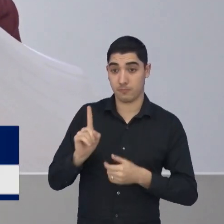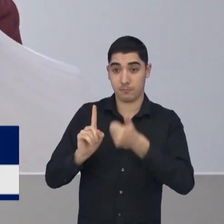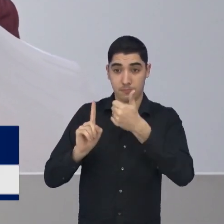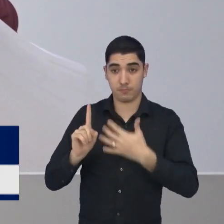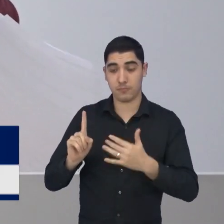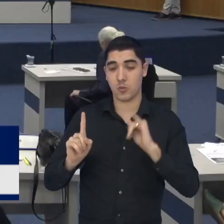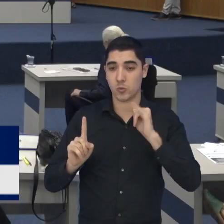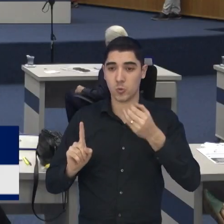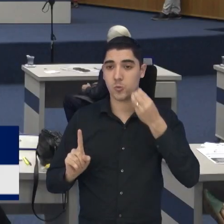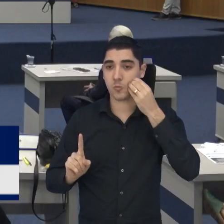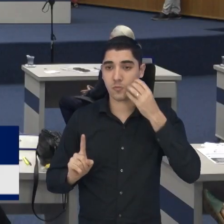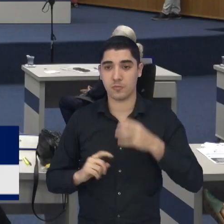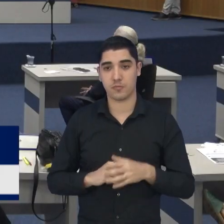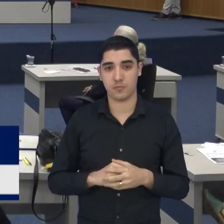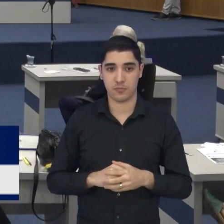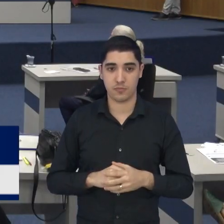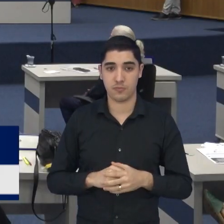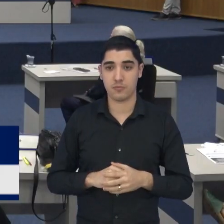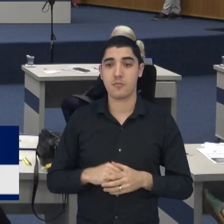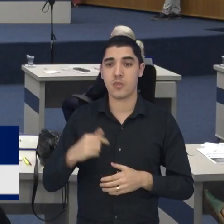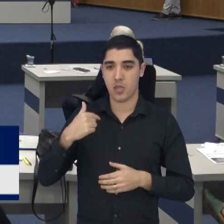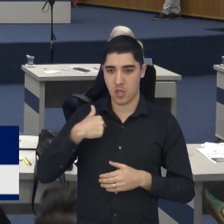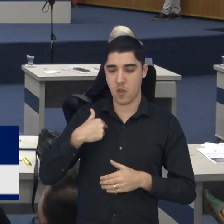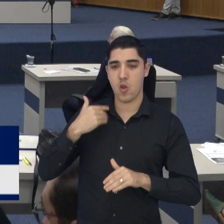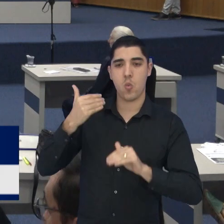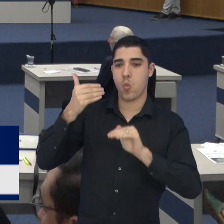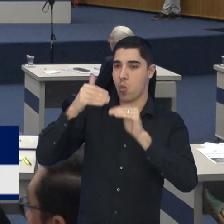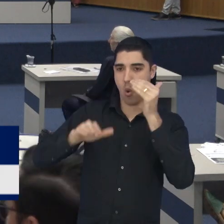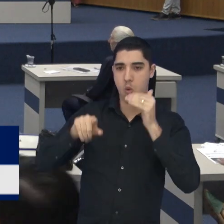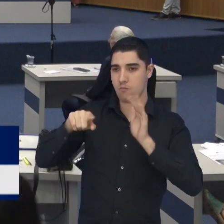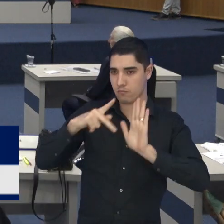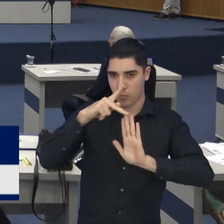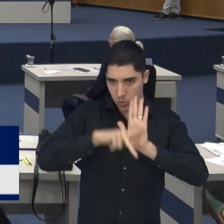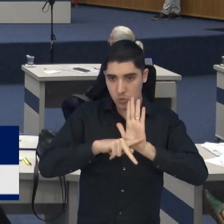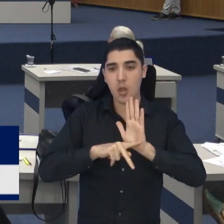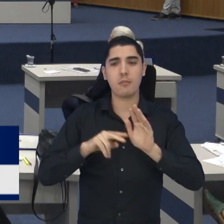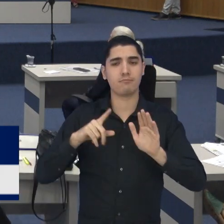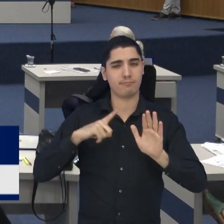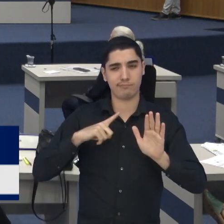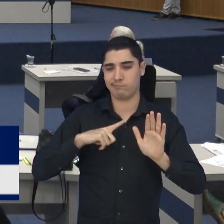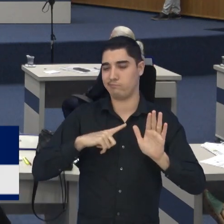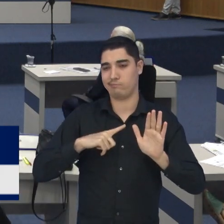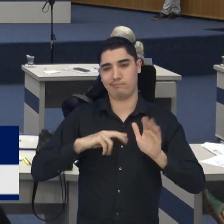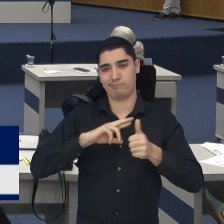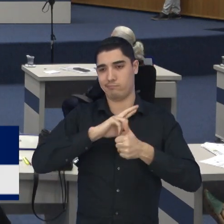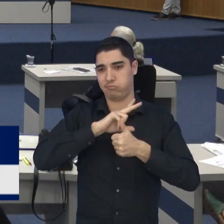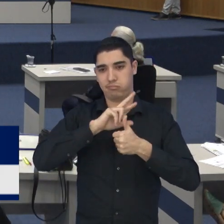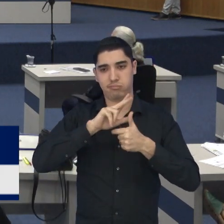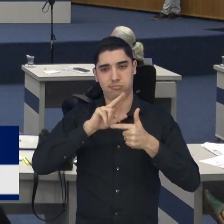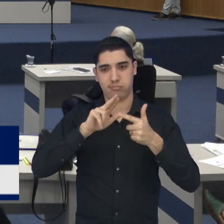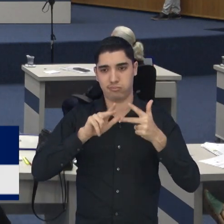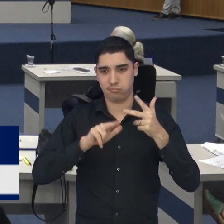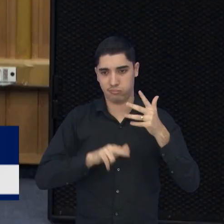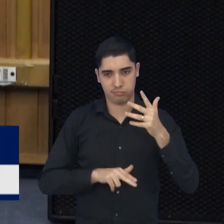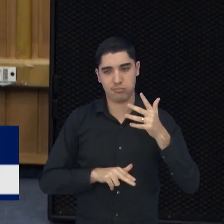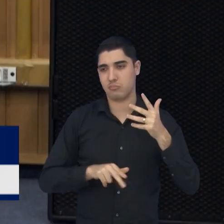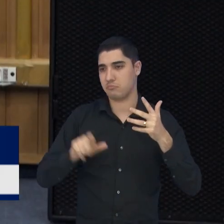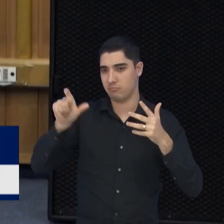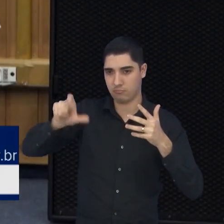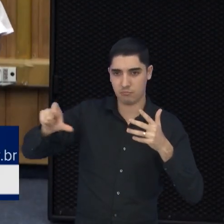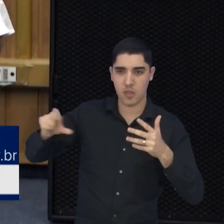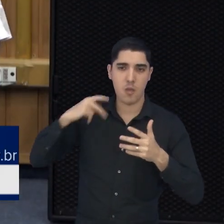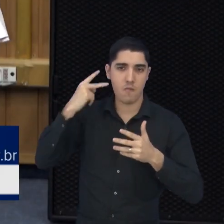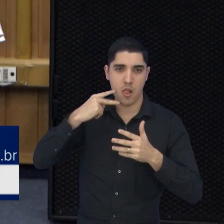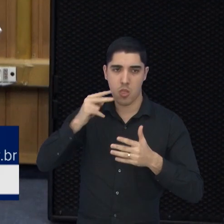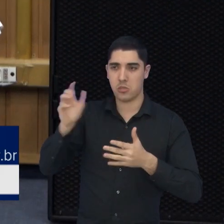Juliana Fraga. Senhor presidente, votei contra esse projeto, né, por várias colocações, né, que os colegas